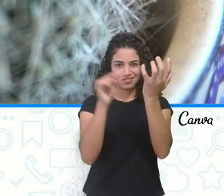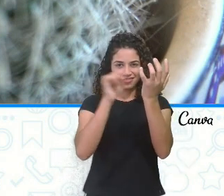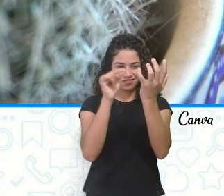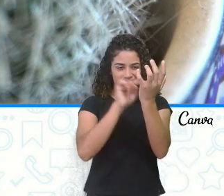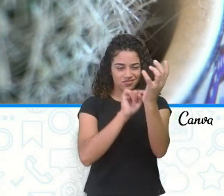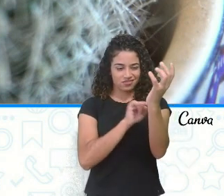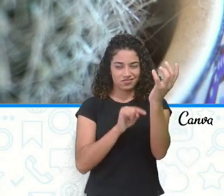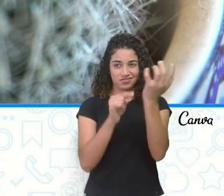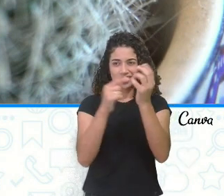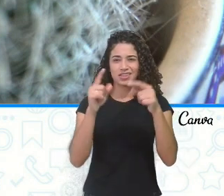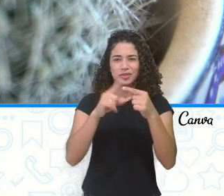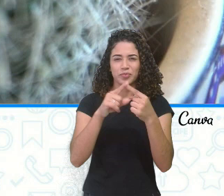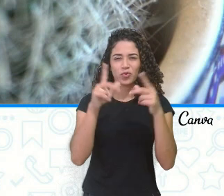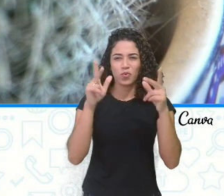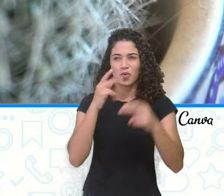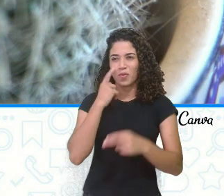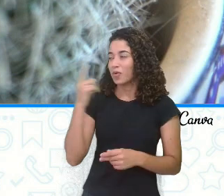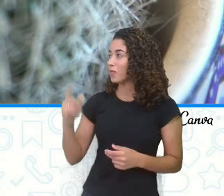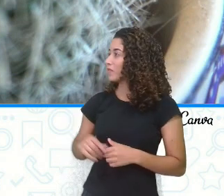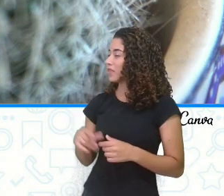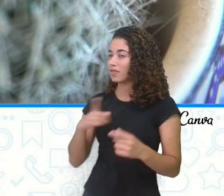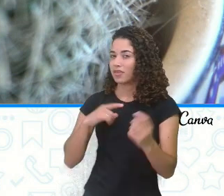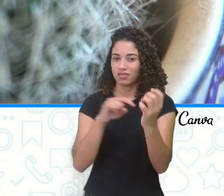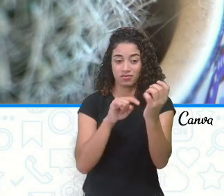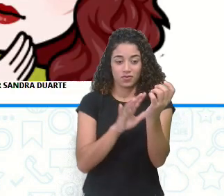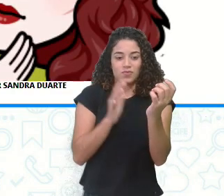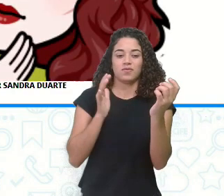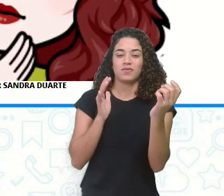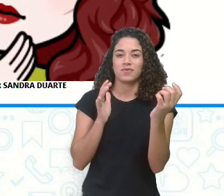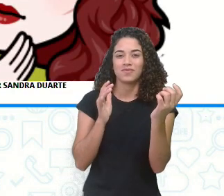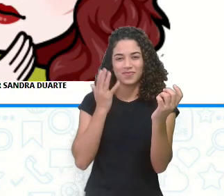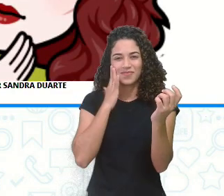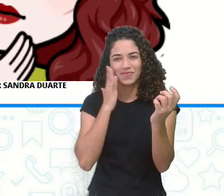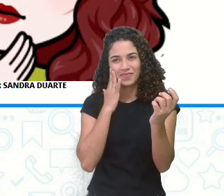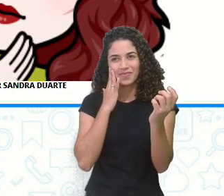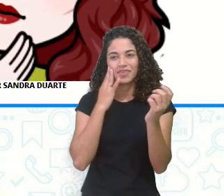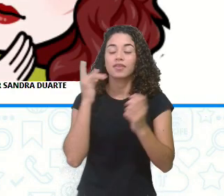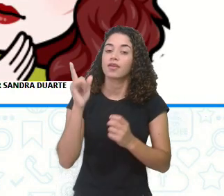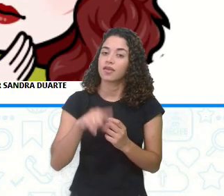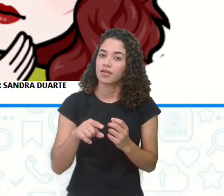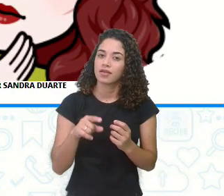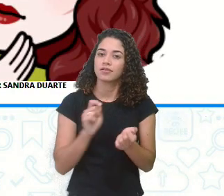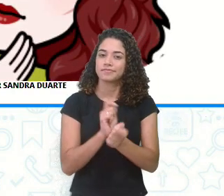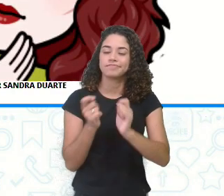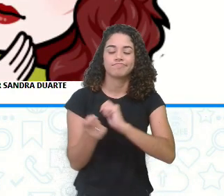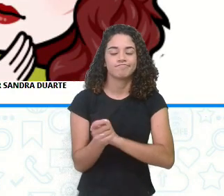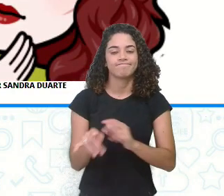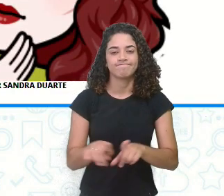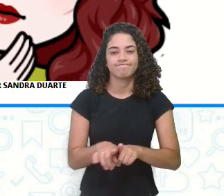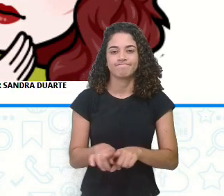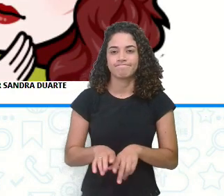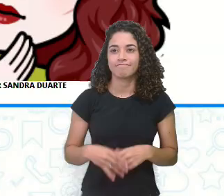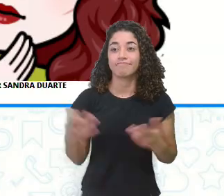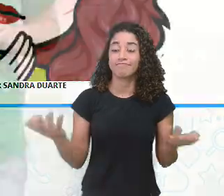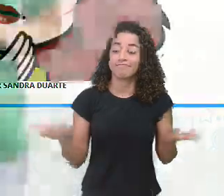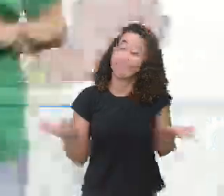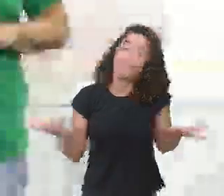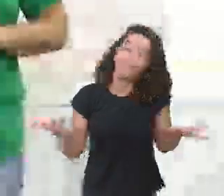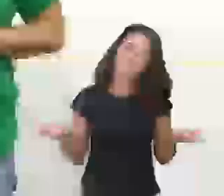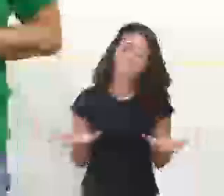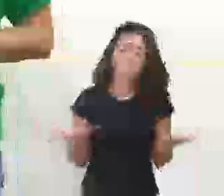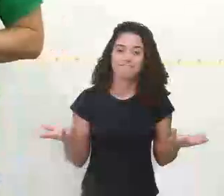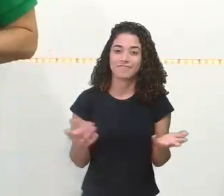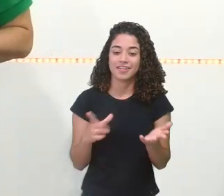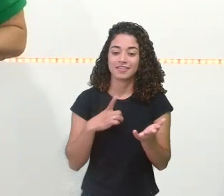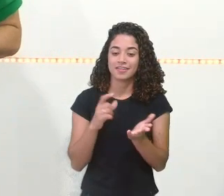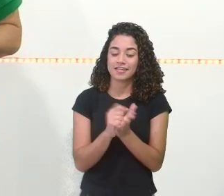é esse tipo de plantinha que tem aí, ó, que é espinhosinha. Né? Ela também é super adaptada. E aí,